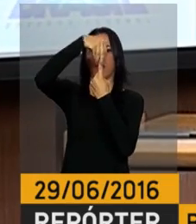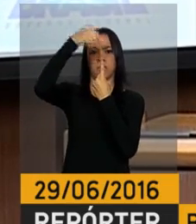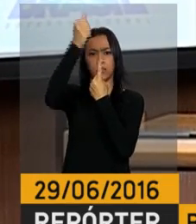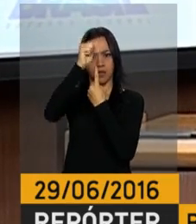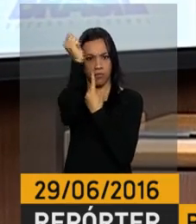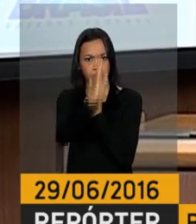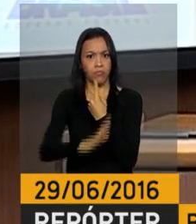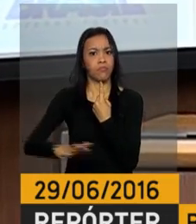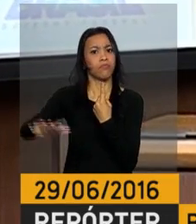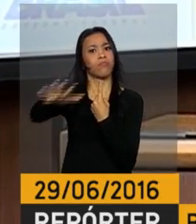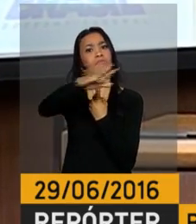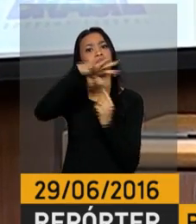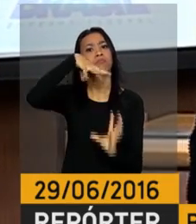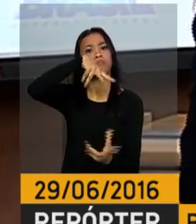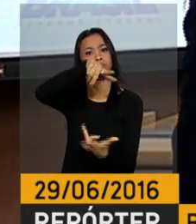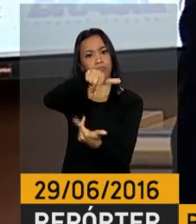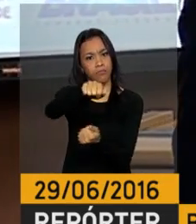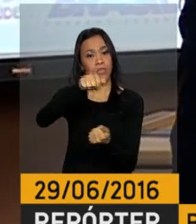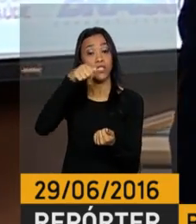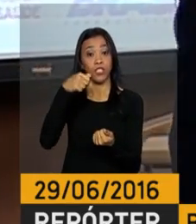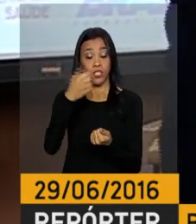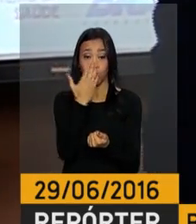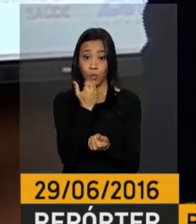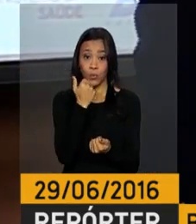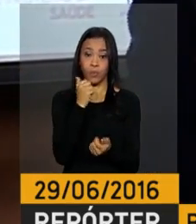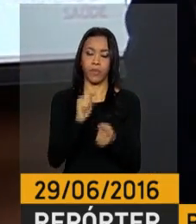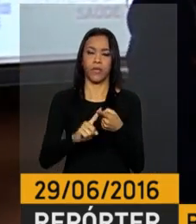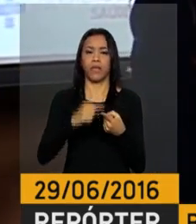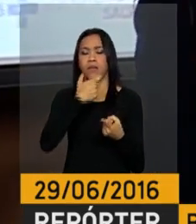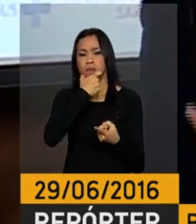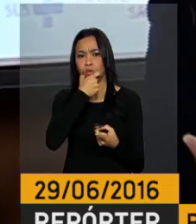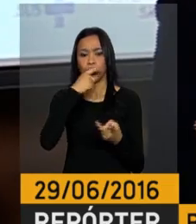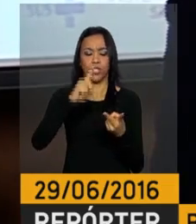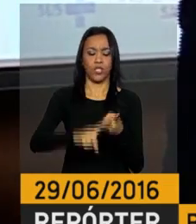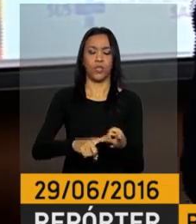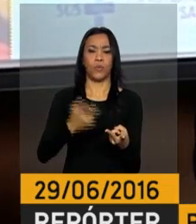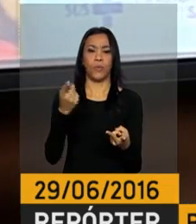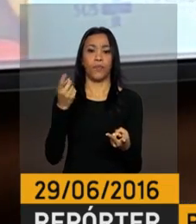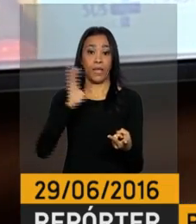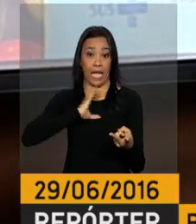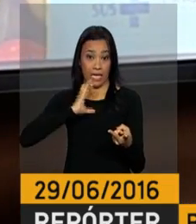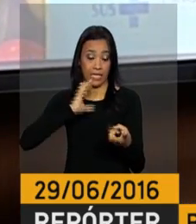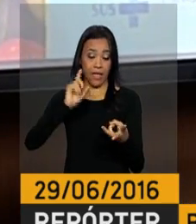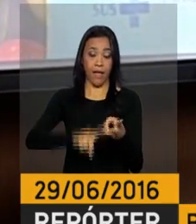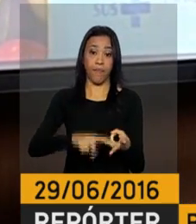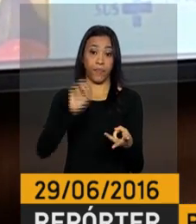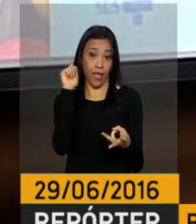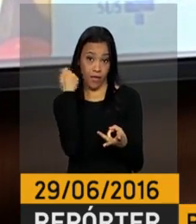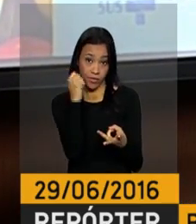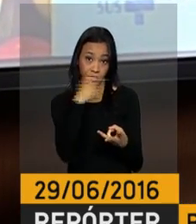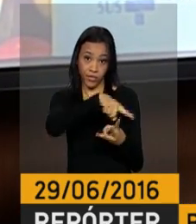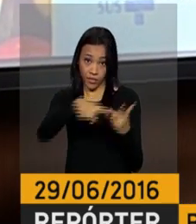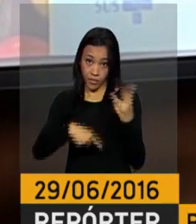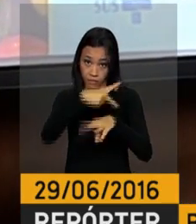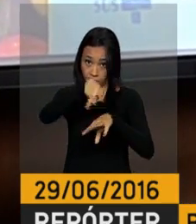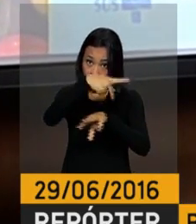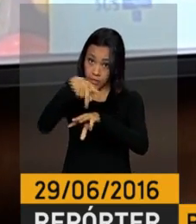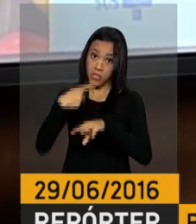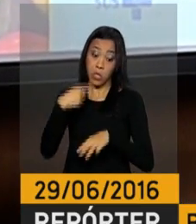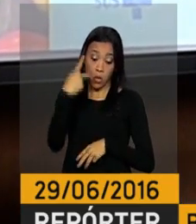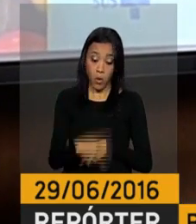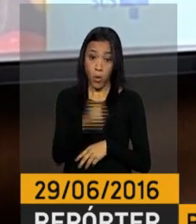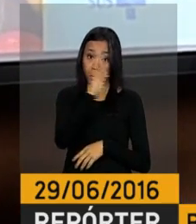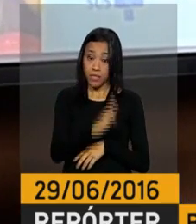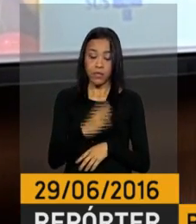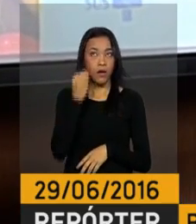do sódio alimentos processados junto com Reino Unido Canadá e Argentina eh o Brasil tem bastante experiência